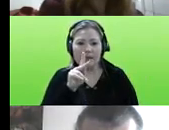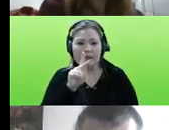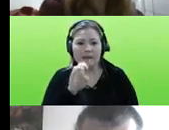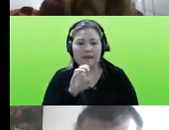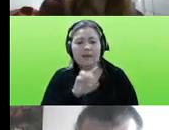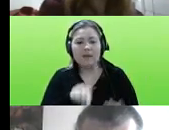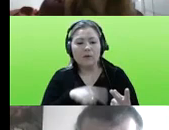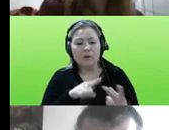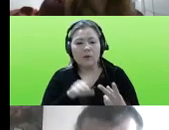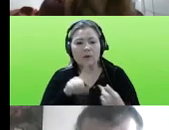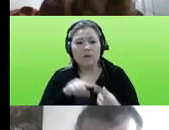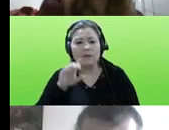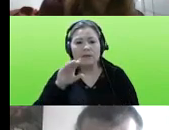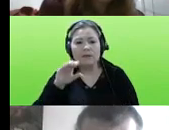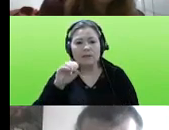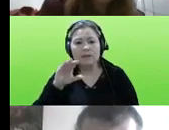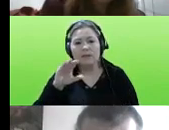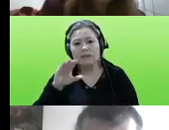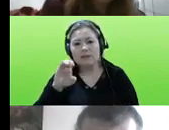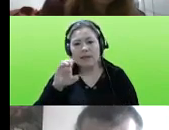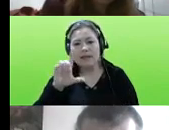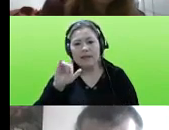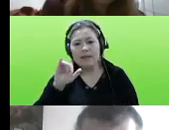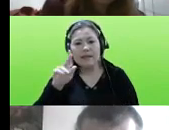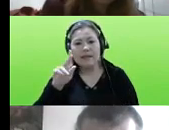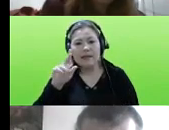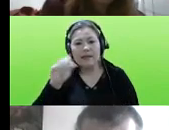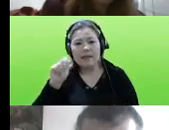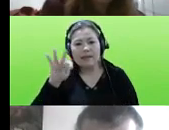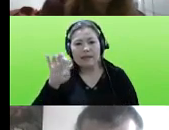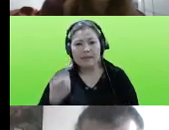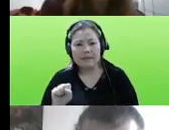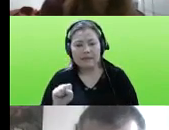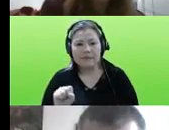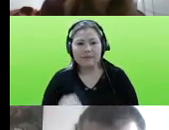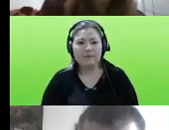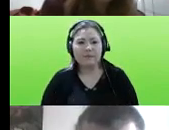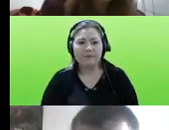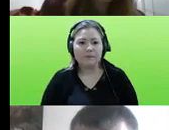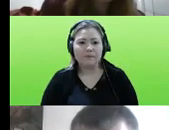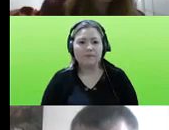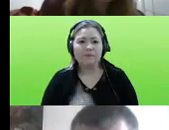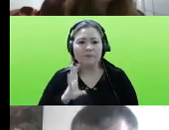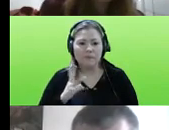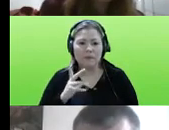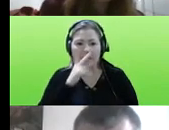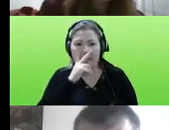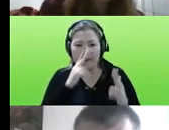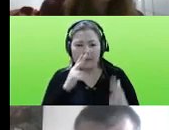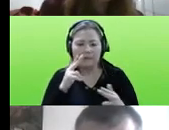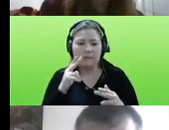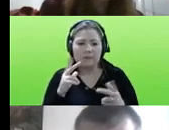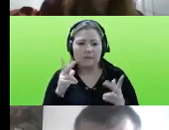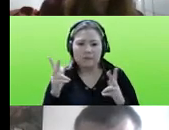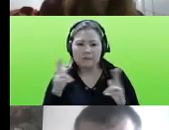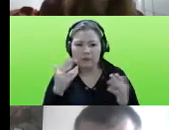de Selicates, Rubens Selicates, que já é da mesma geração, mais ou menos,